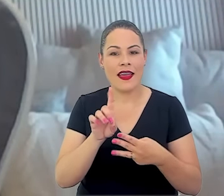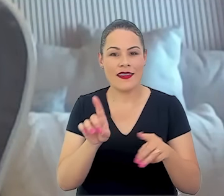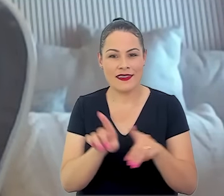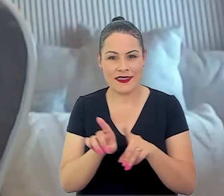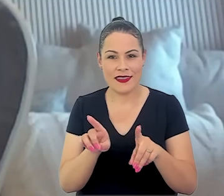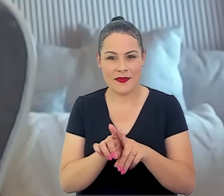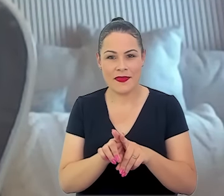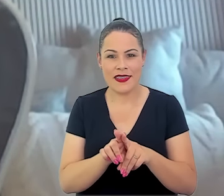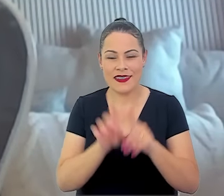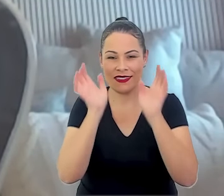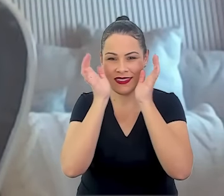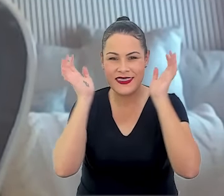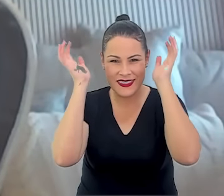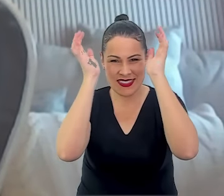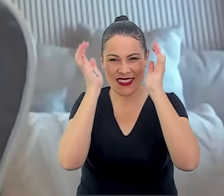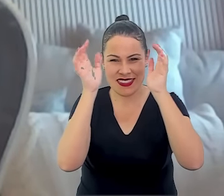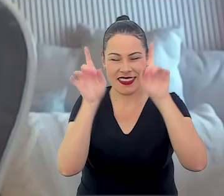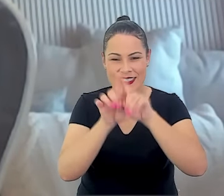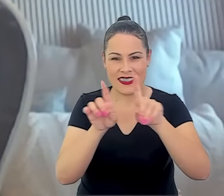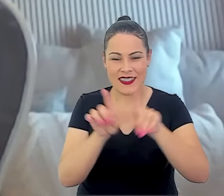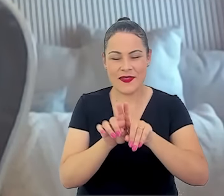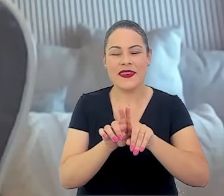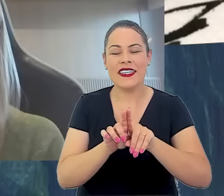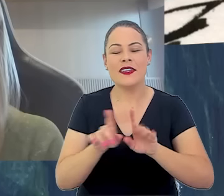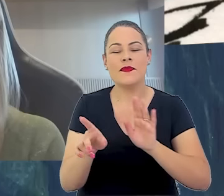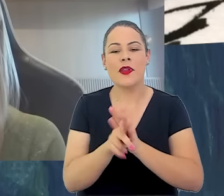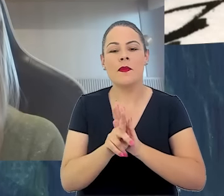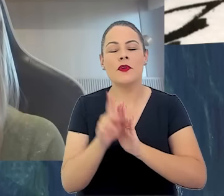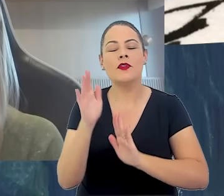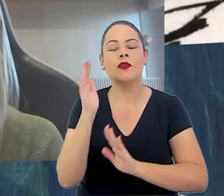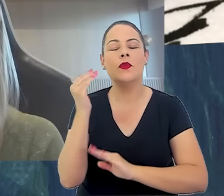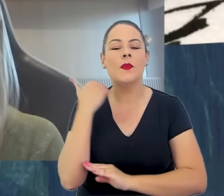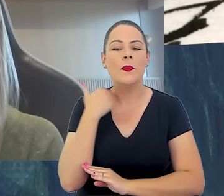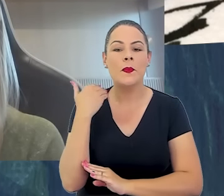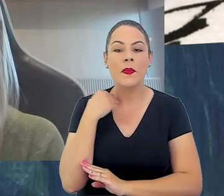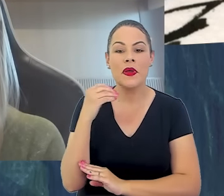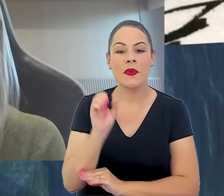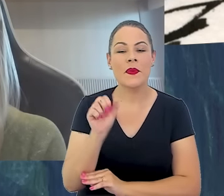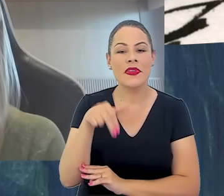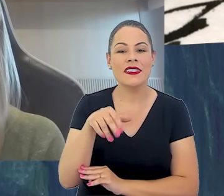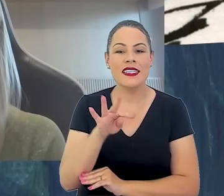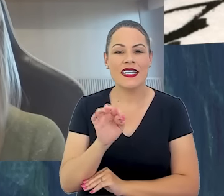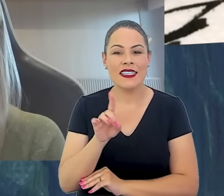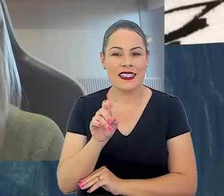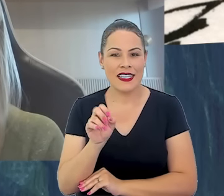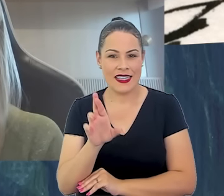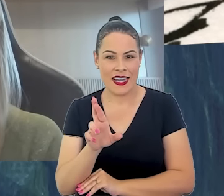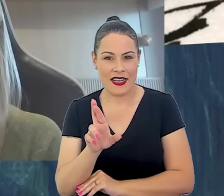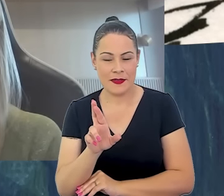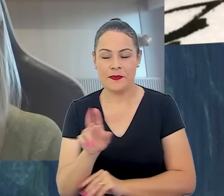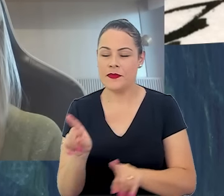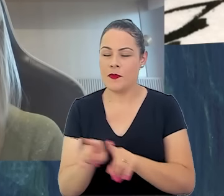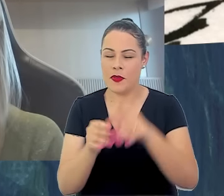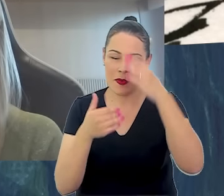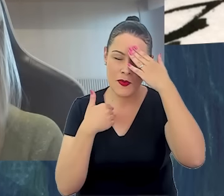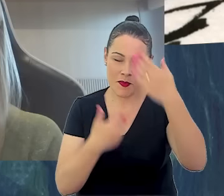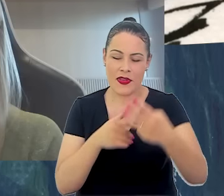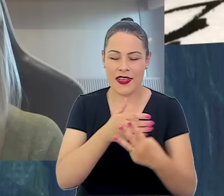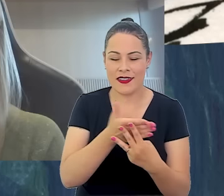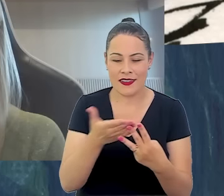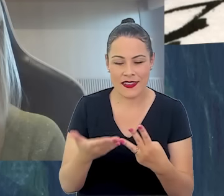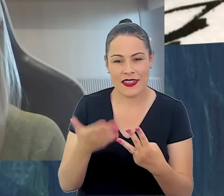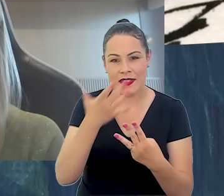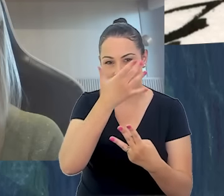of Debt and ESG Advisor do Santander. Então, muito obrigado a todos e